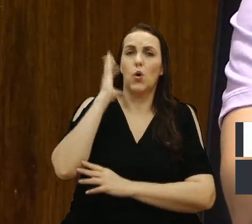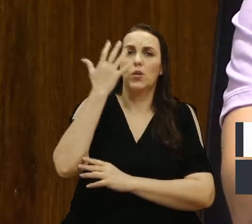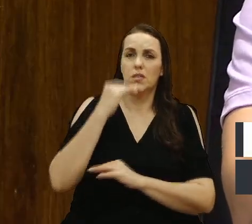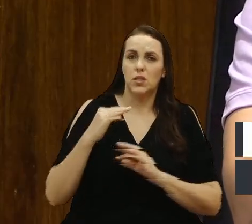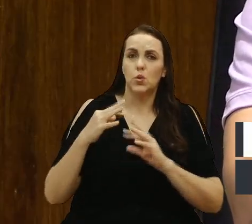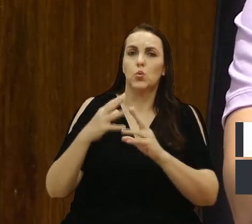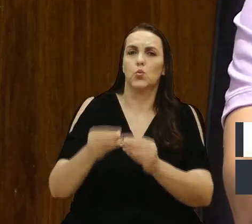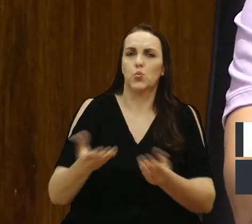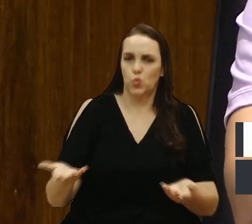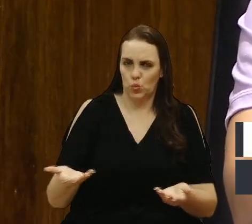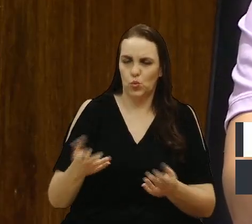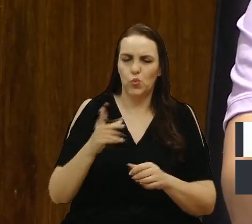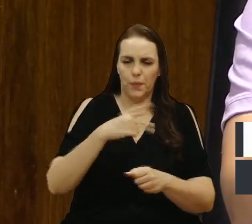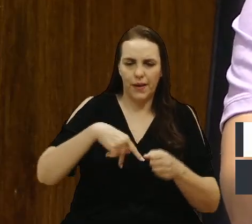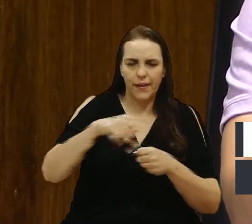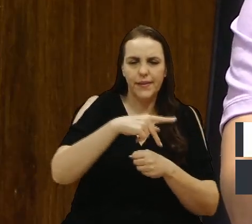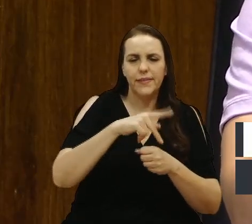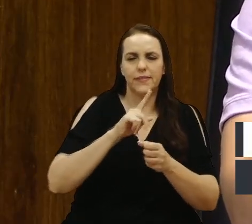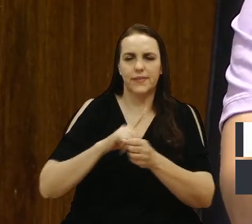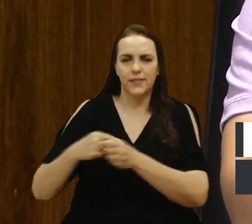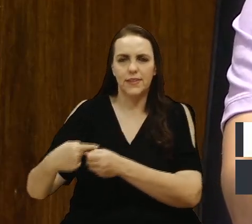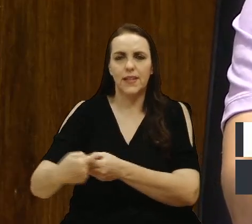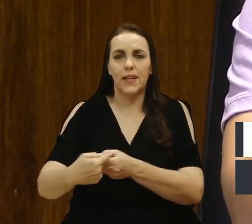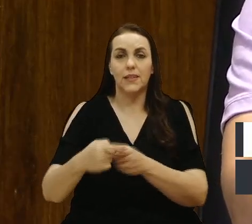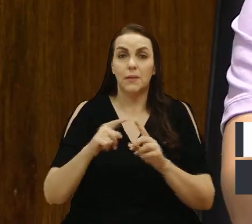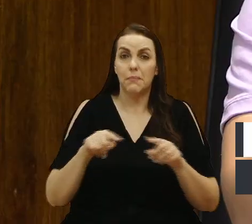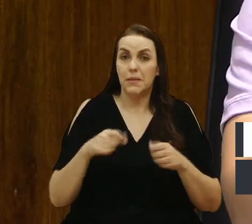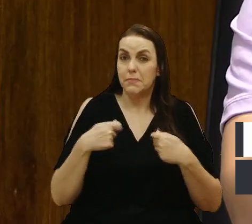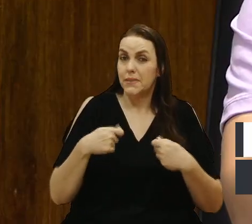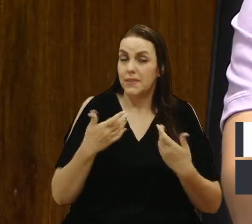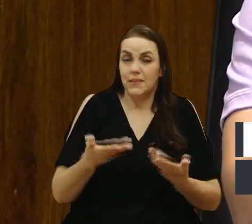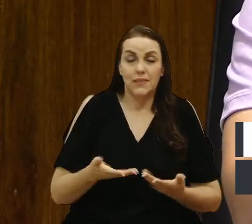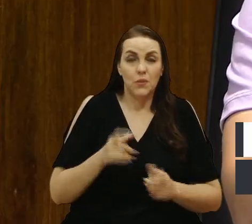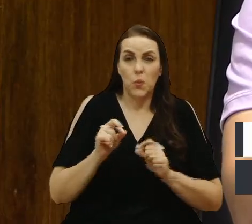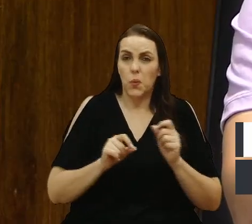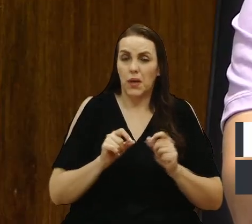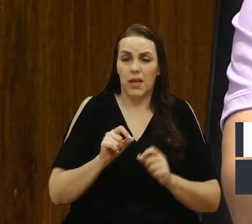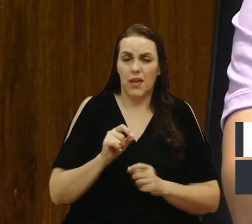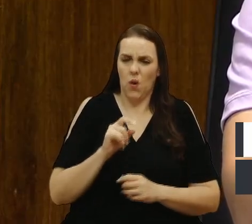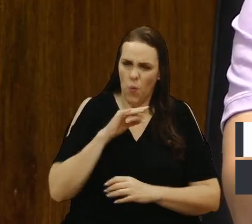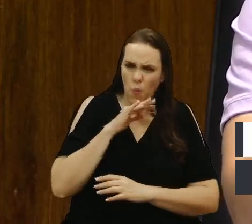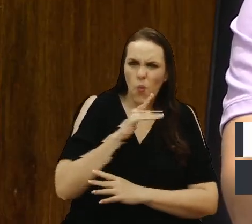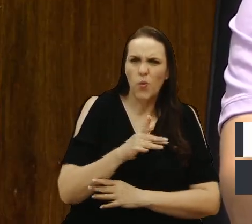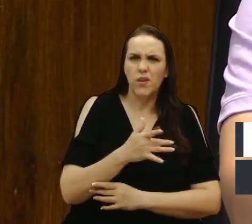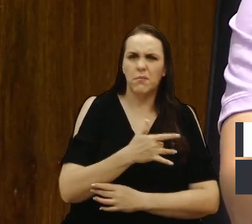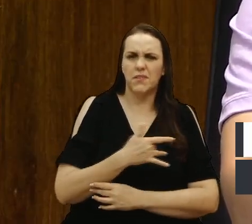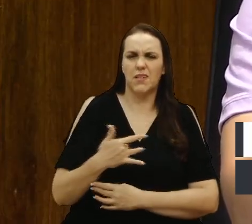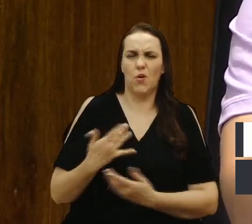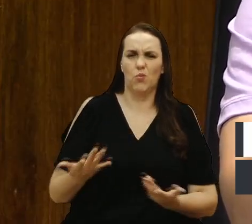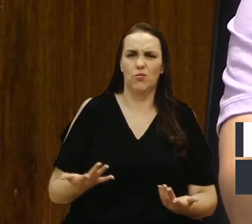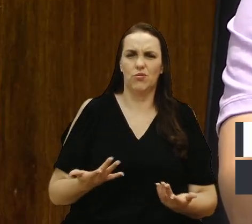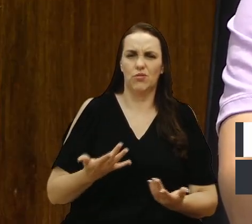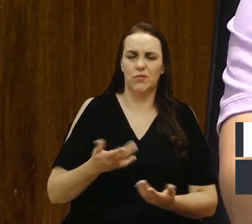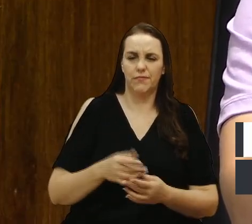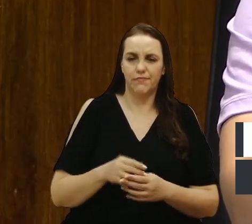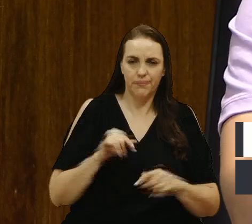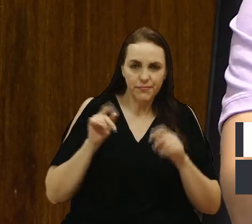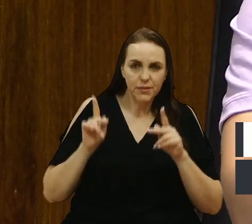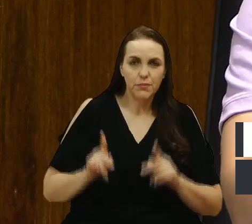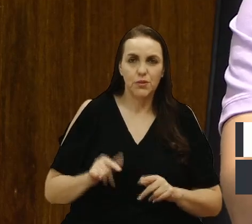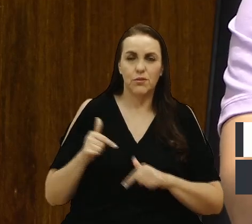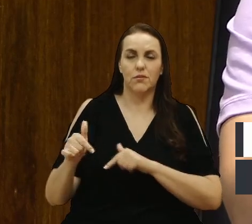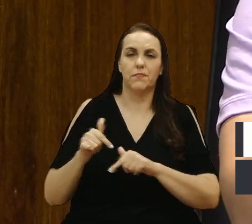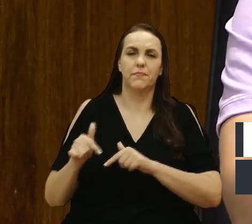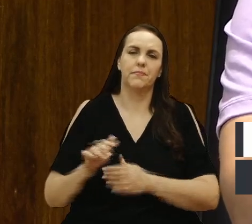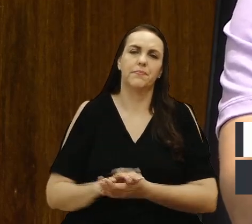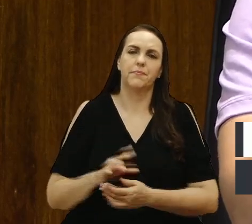acontece, né, no nosso país, na nossa cidade, que ele não seja maléfico à saúde das pessoas que trabalham, né? Então, todos